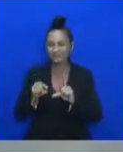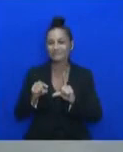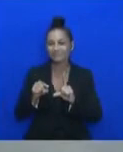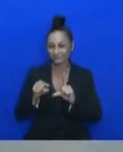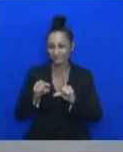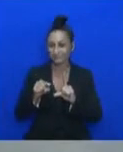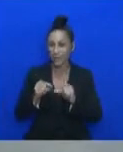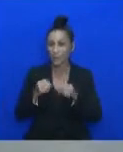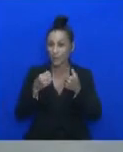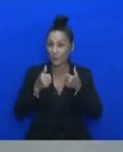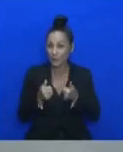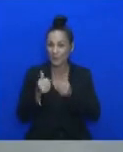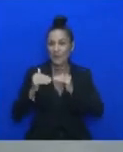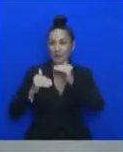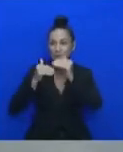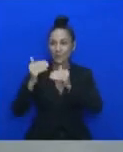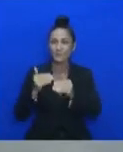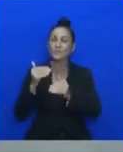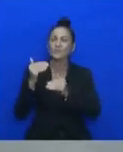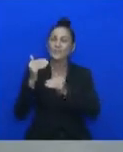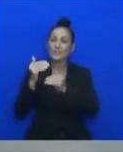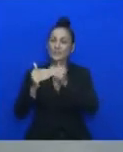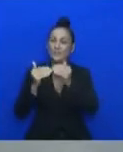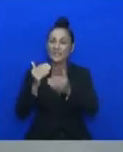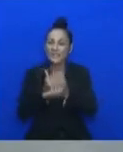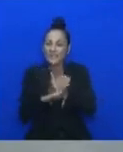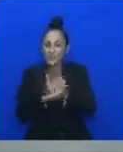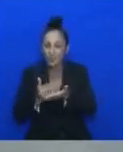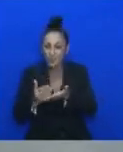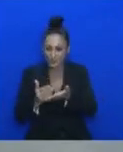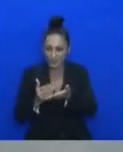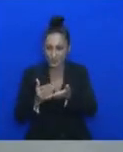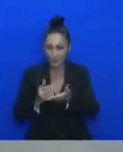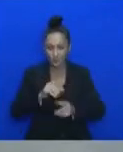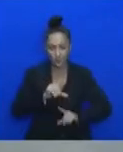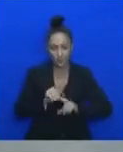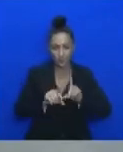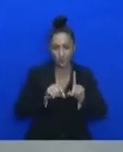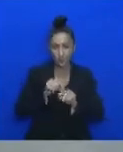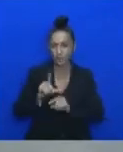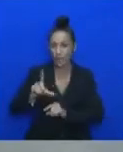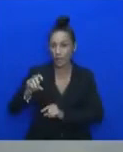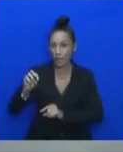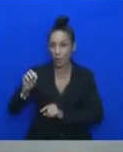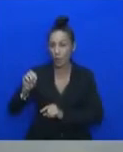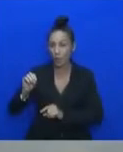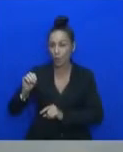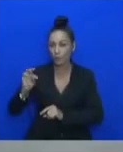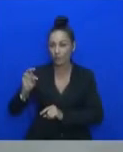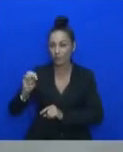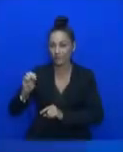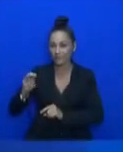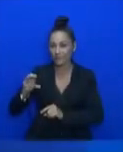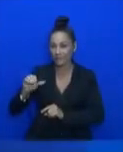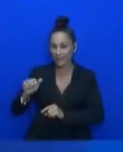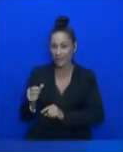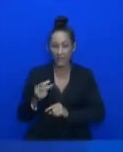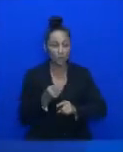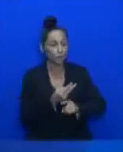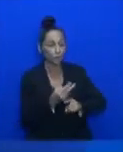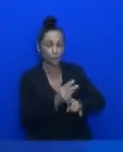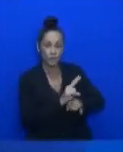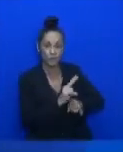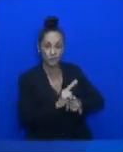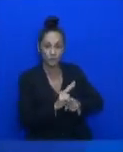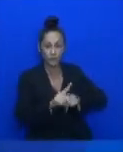Rede TV. Muito bem, para os procedimentos iniciais deste sorteio da Loteca, contamos aqui com dois auditores